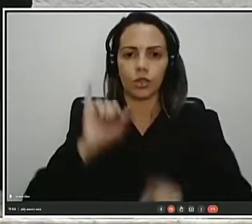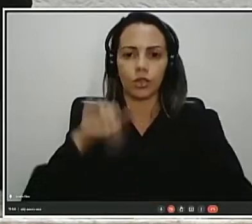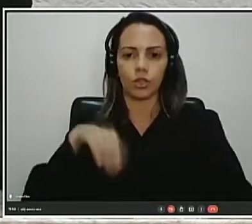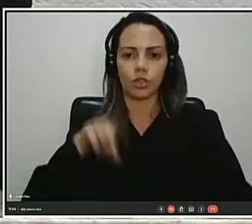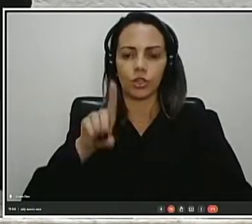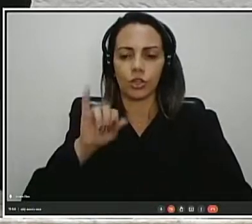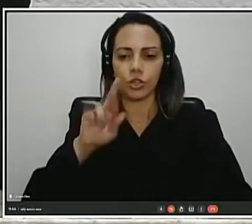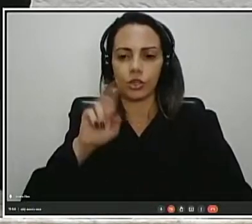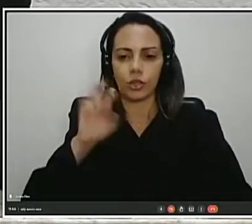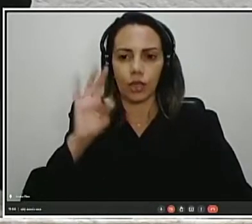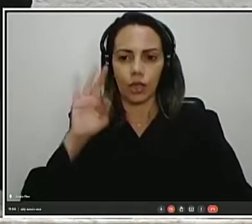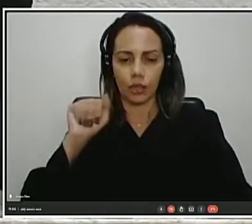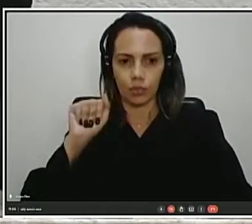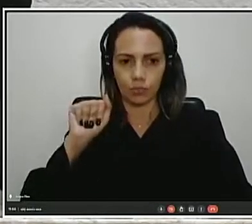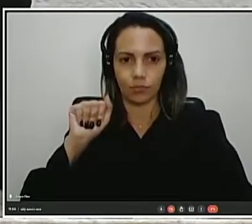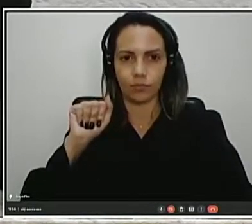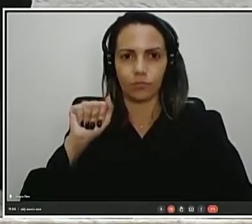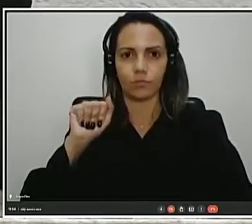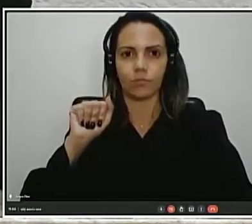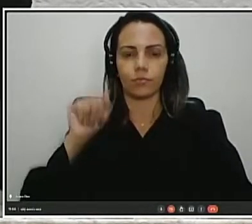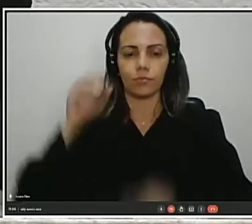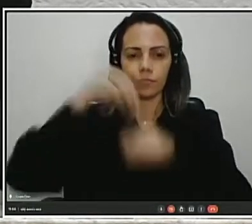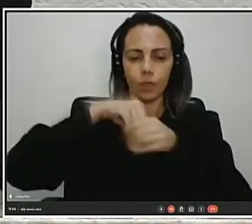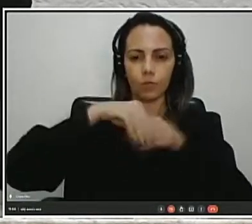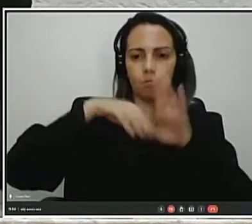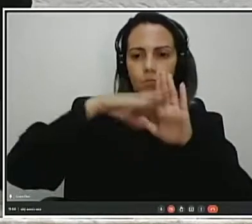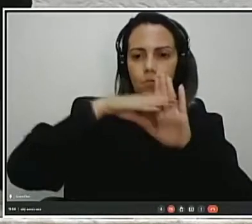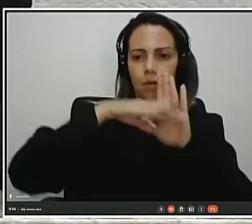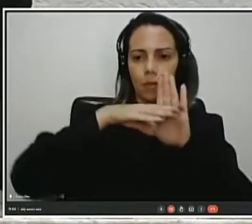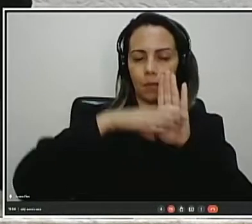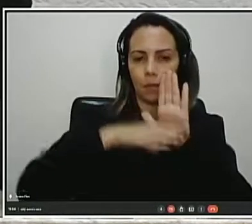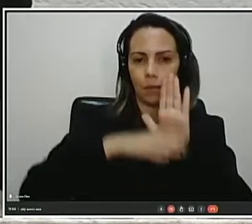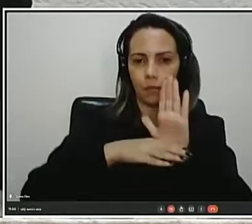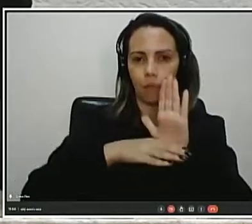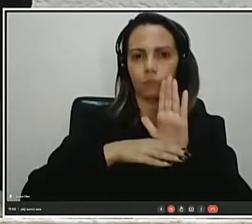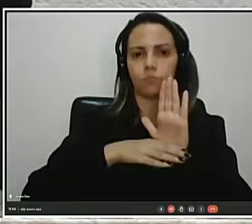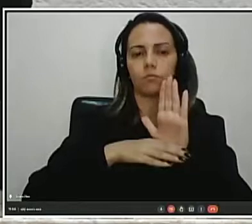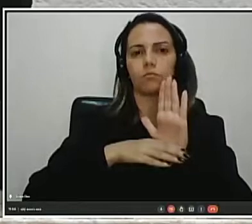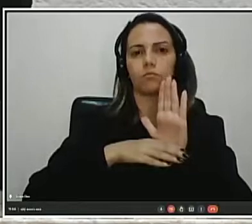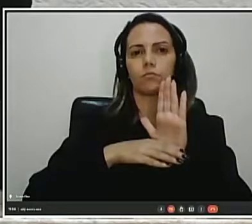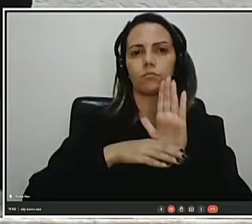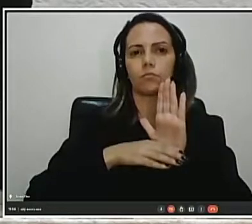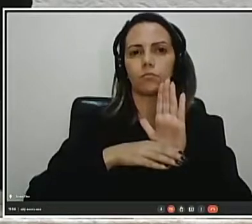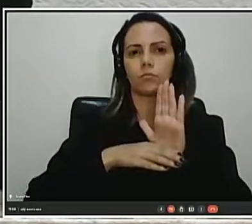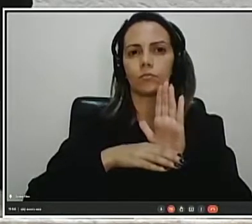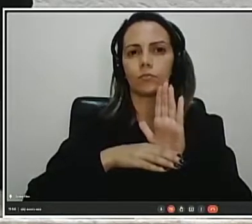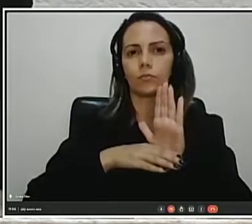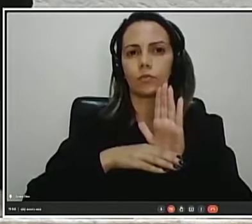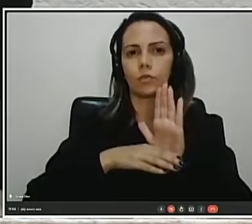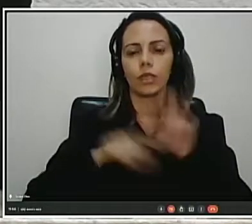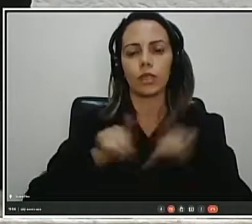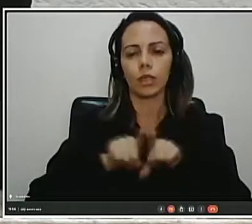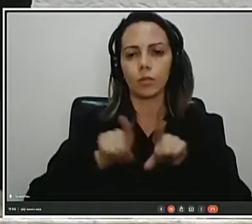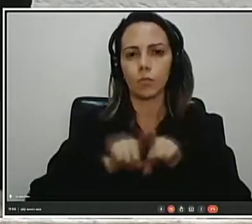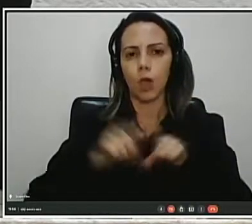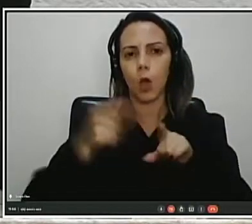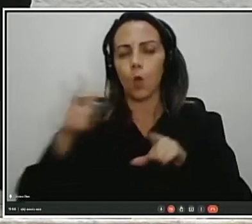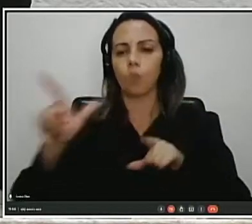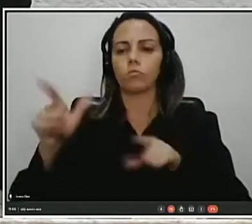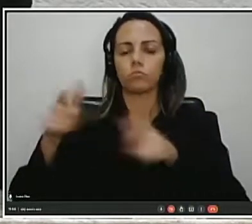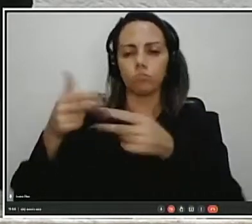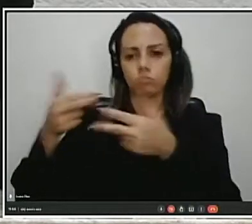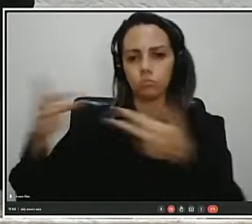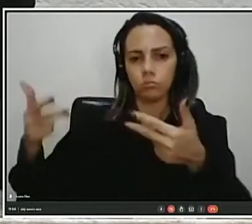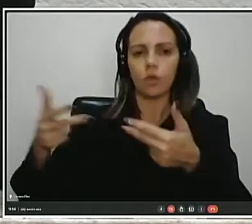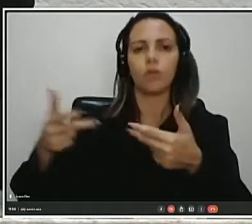Vitória, disciplinando sua prestação nas condições que especifica e da outras providências.